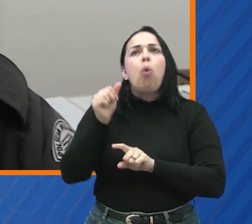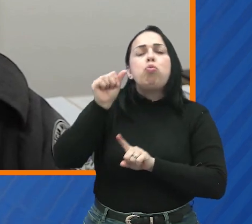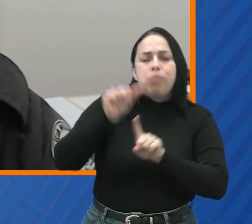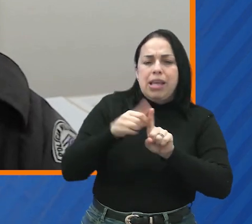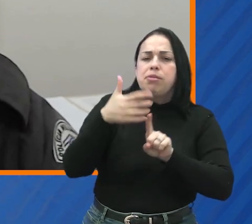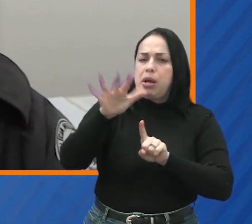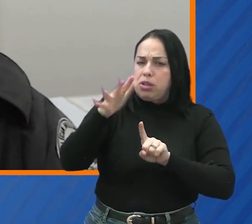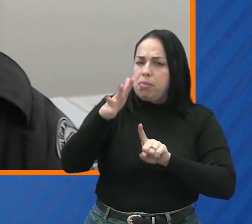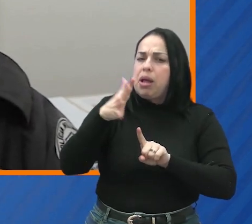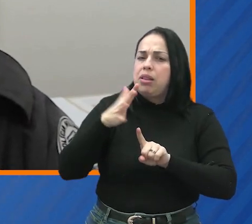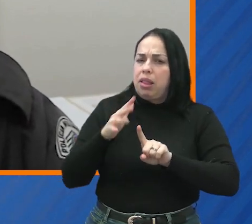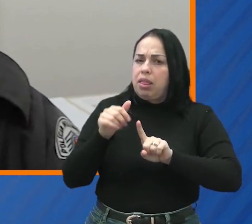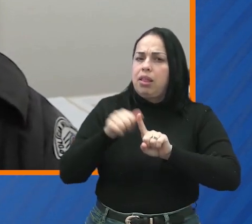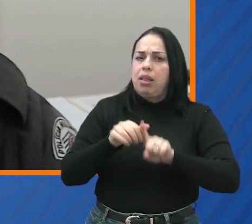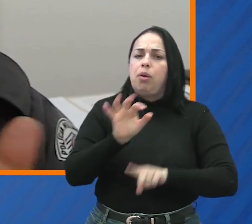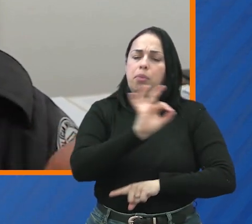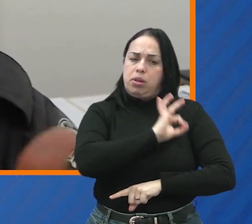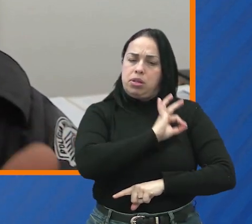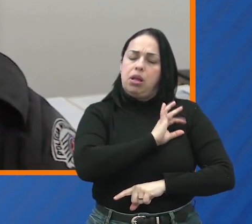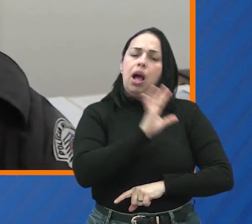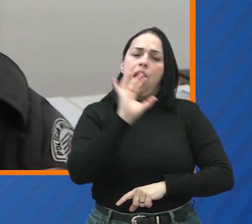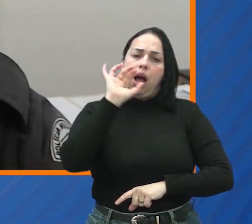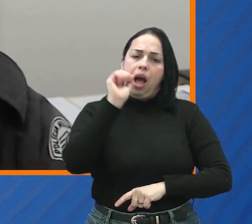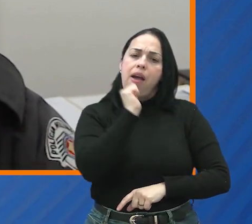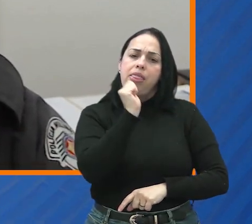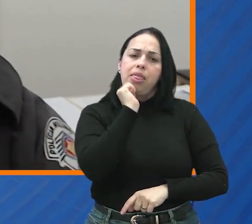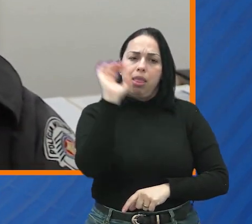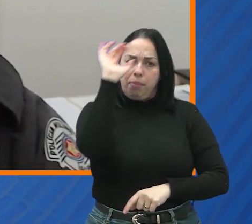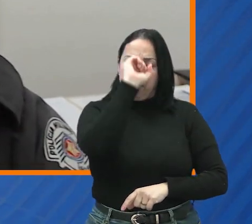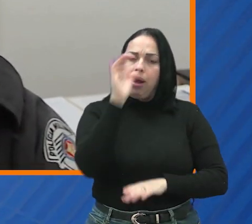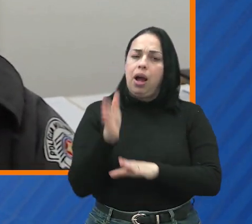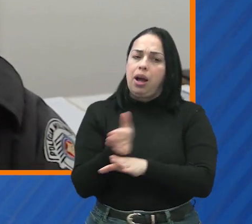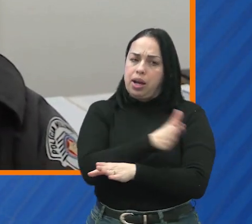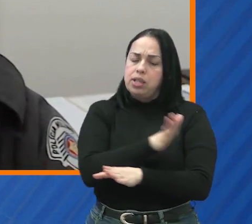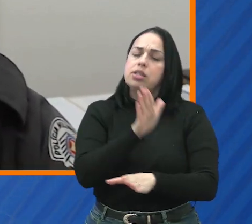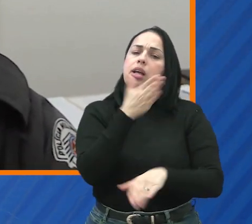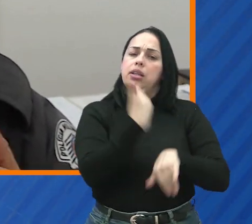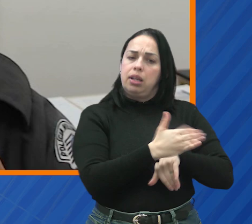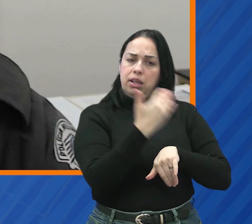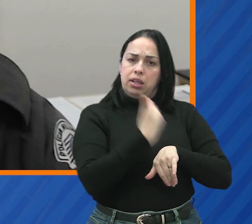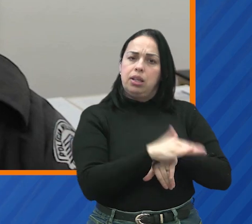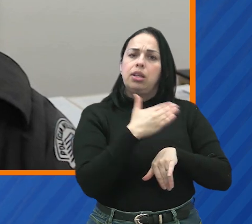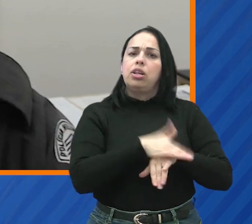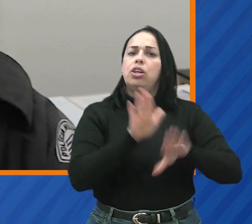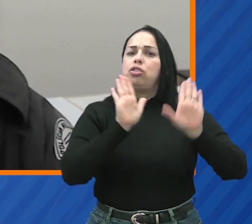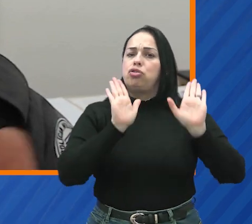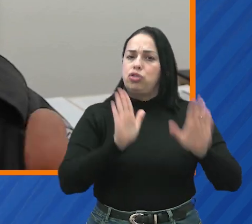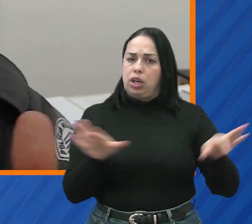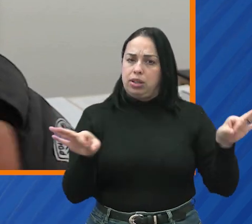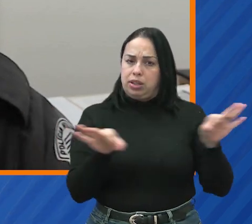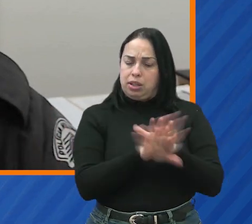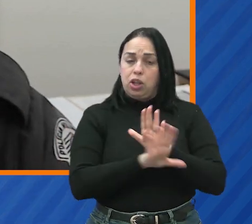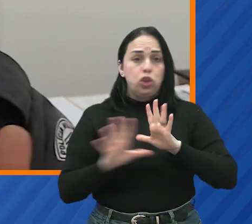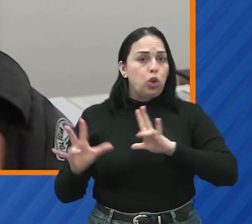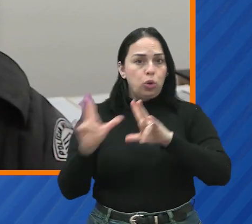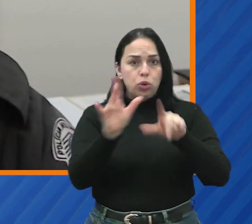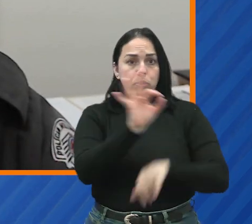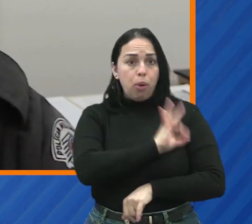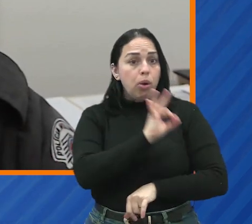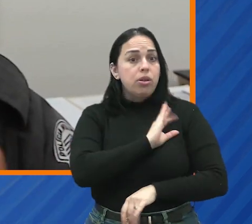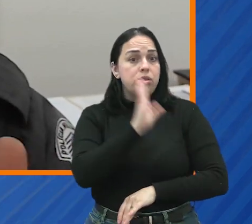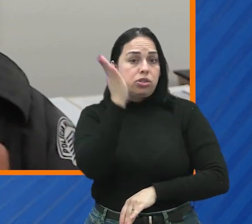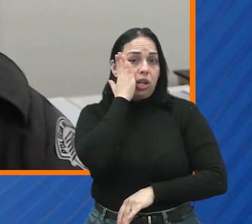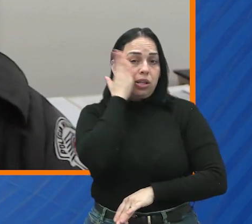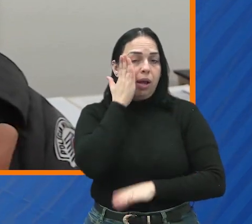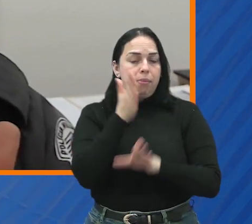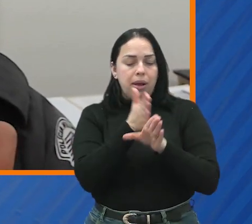essa ferramenta. Os policiais ainda vão se adaptar. Obviamente, foi feito um treinamento, foi já disparado um treinamento para todos os